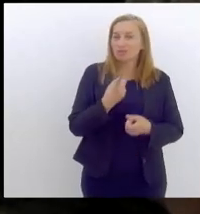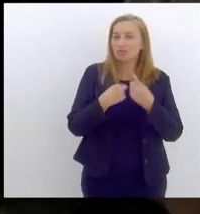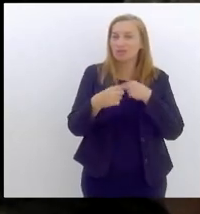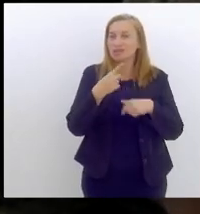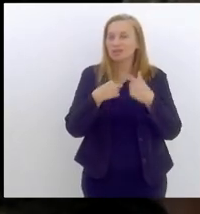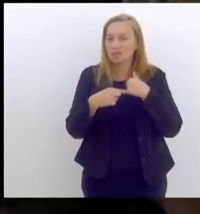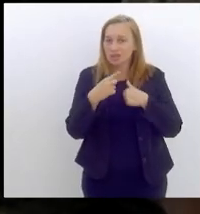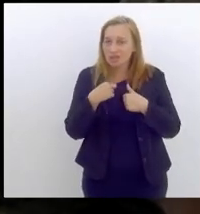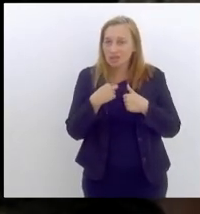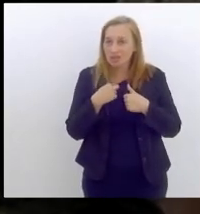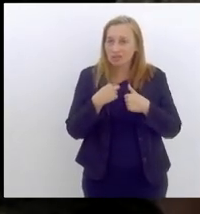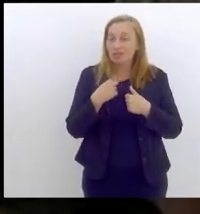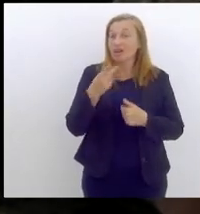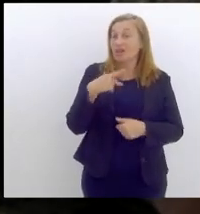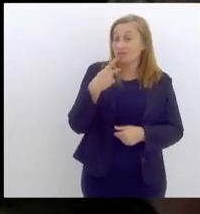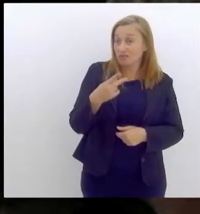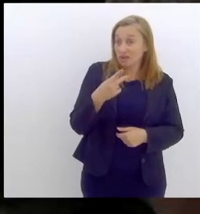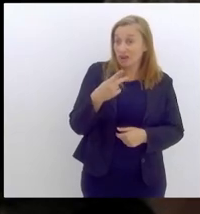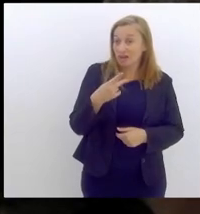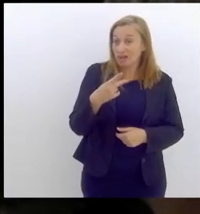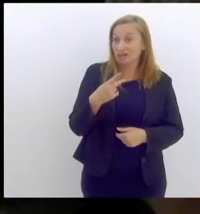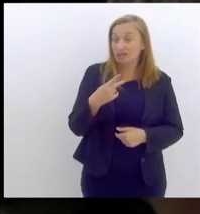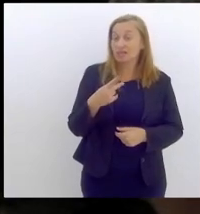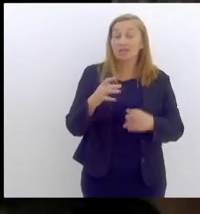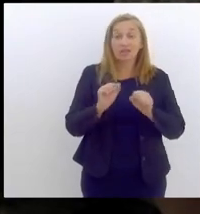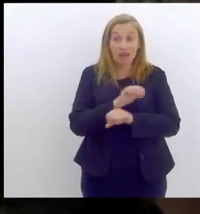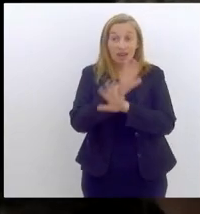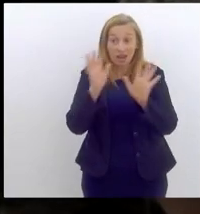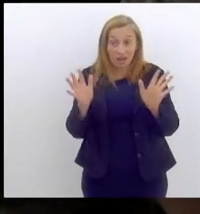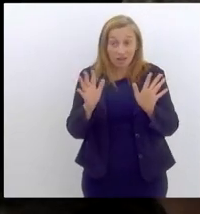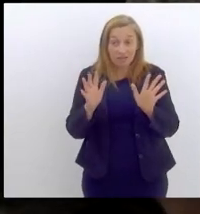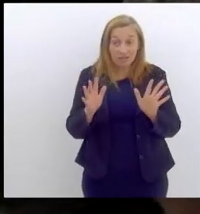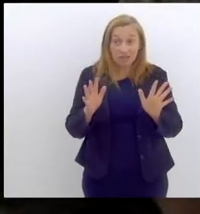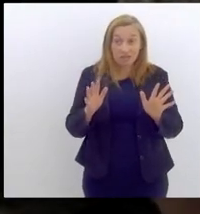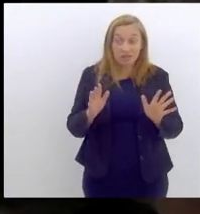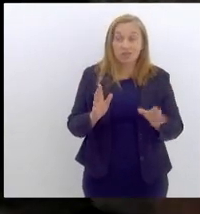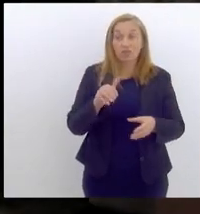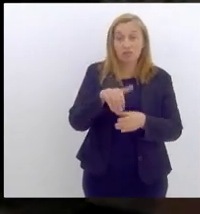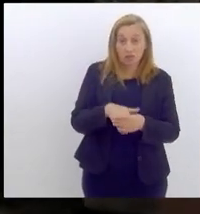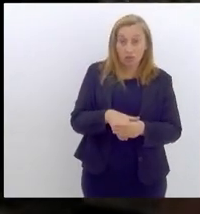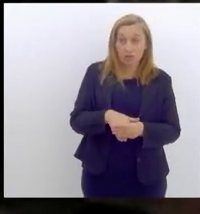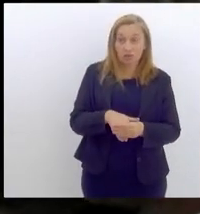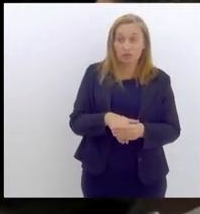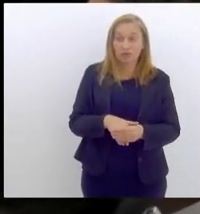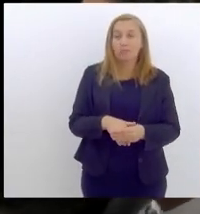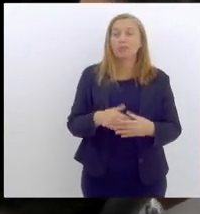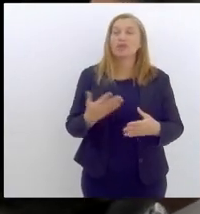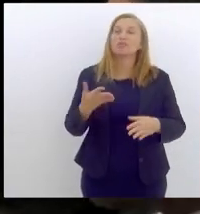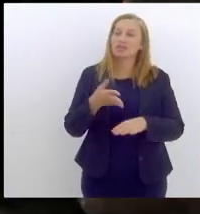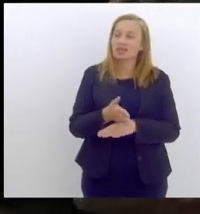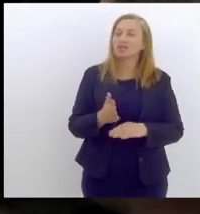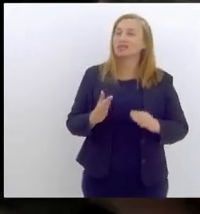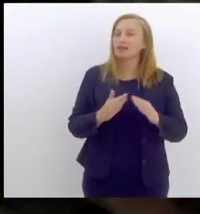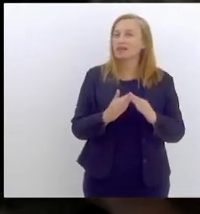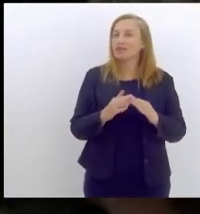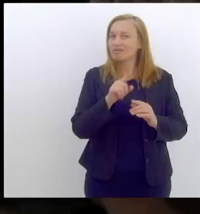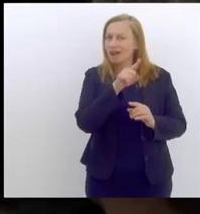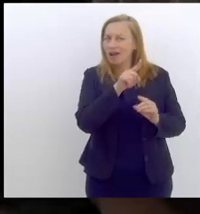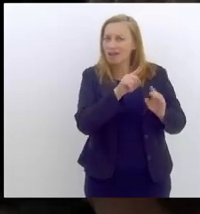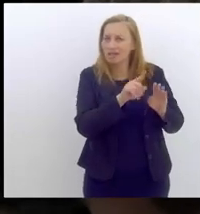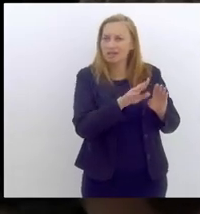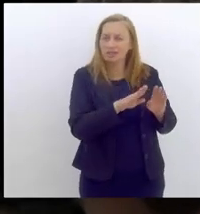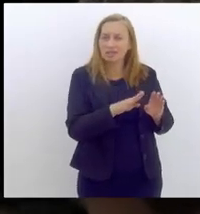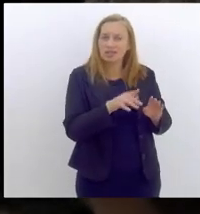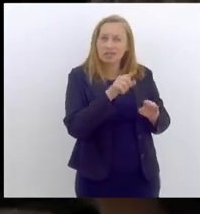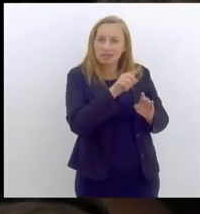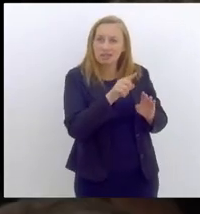a nossa posição, em ter de forma clara a posição do voto. Porque quando você entra dentro daquela cabine e sai dali